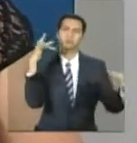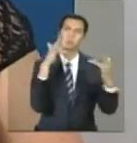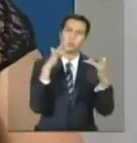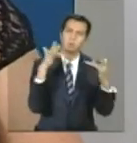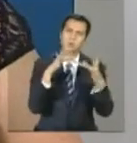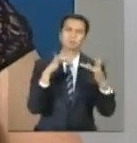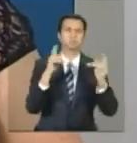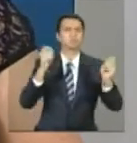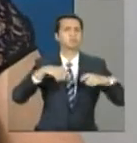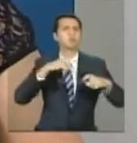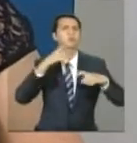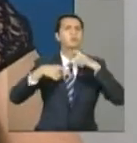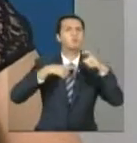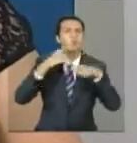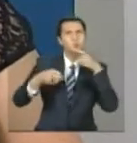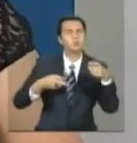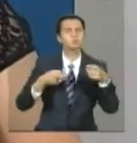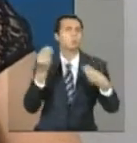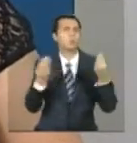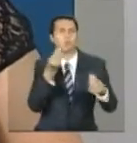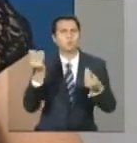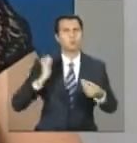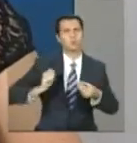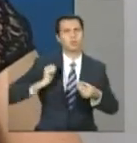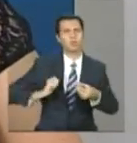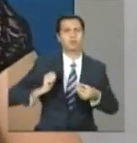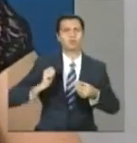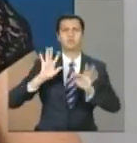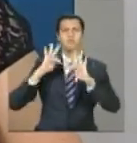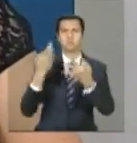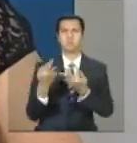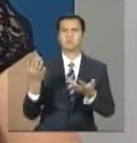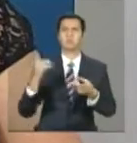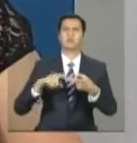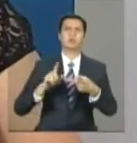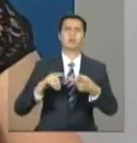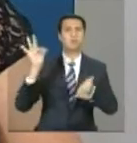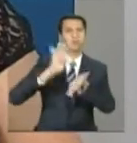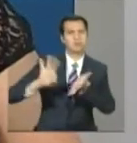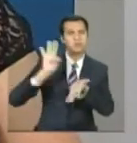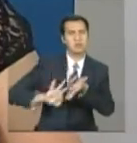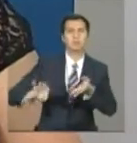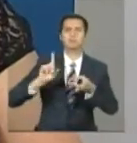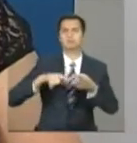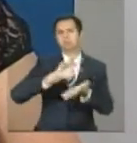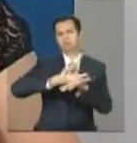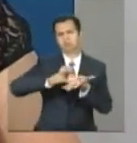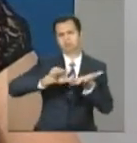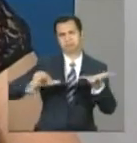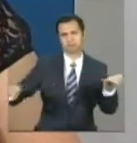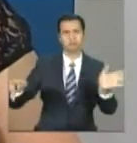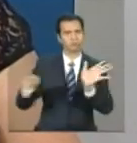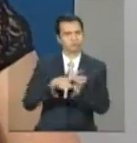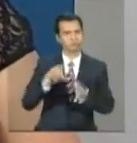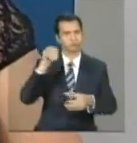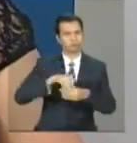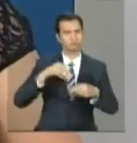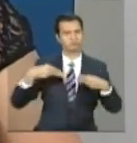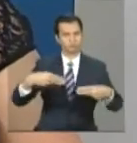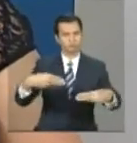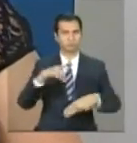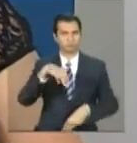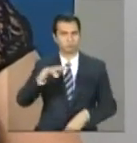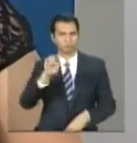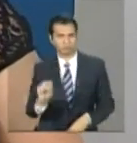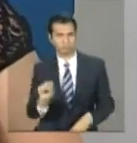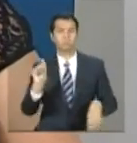dúvidas relacionadas ao Cadastro Único, ao programa Bolsa Família e aos demais programas operados pelo Ministério. Temos